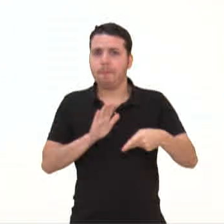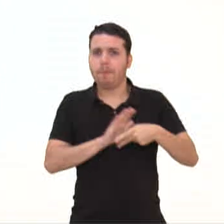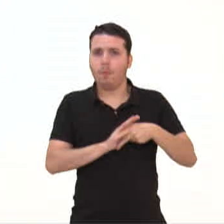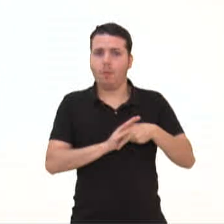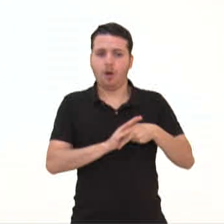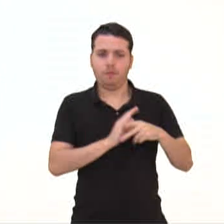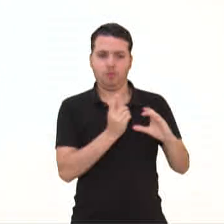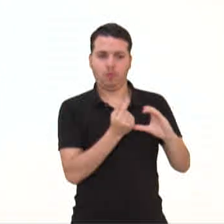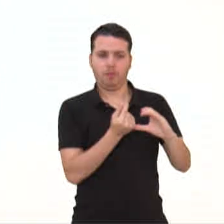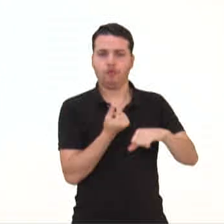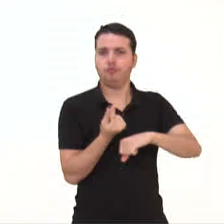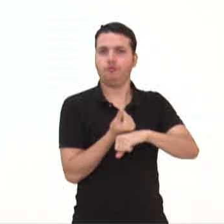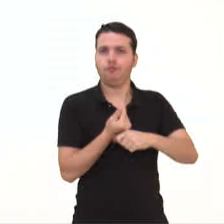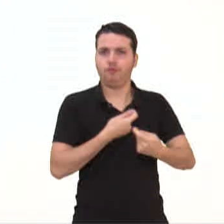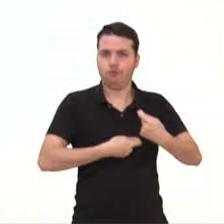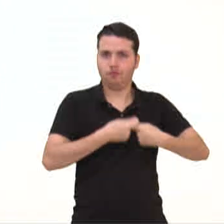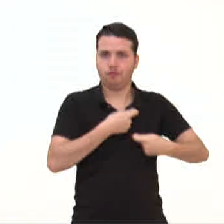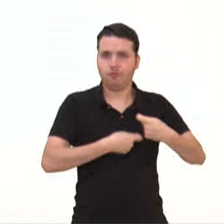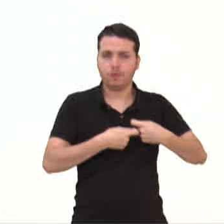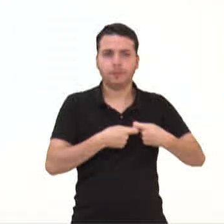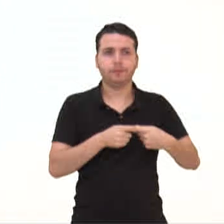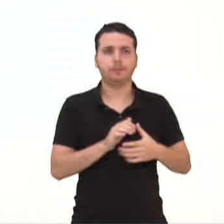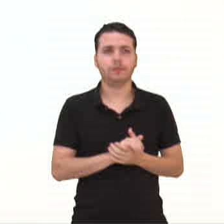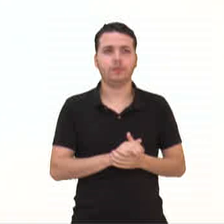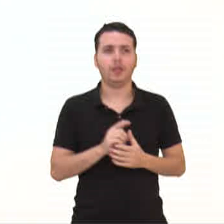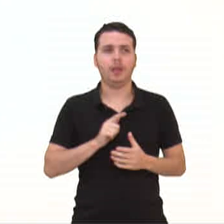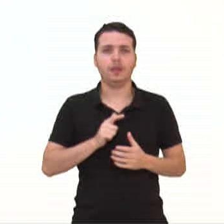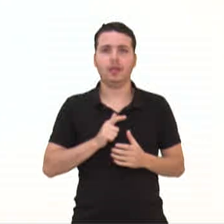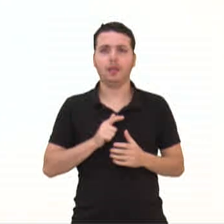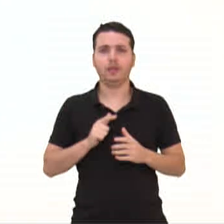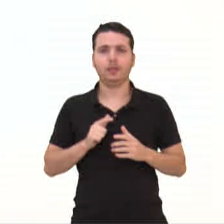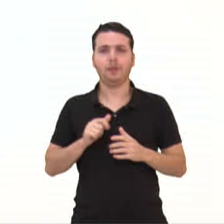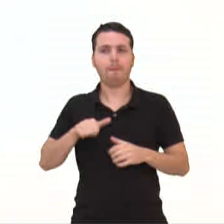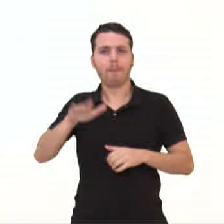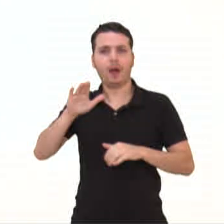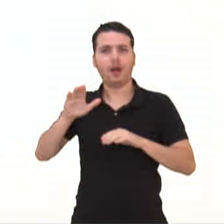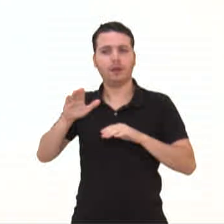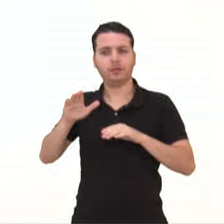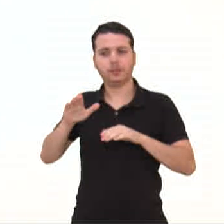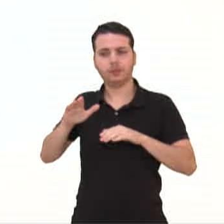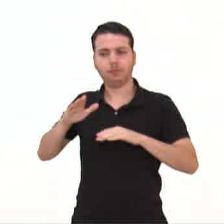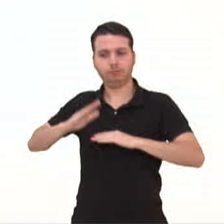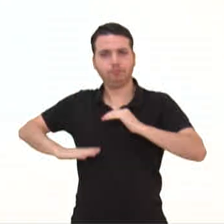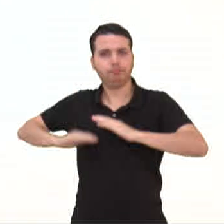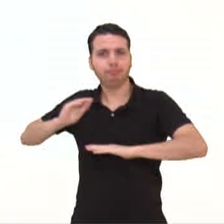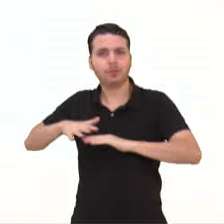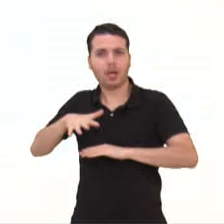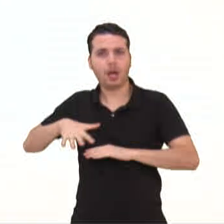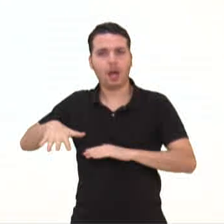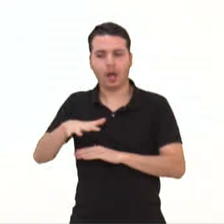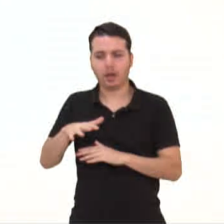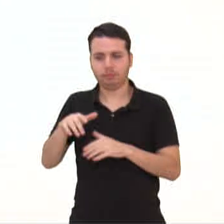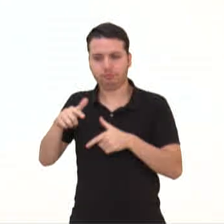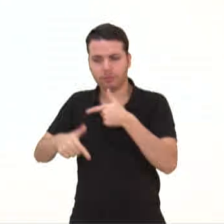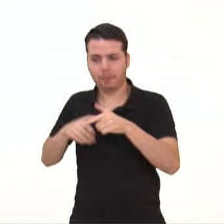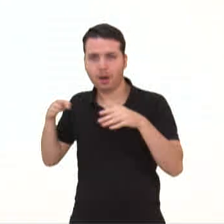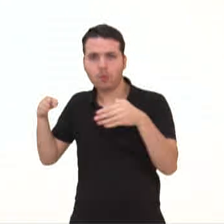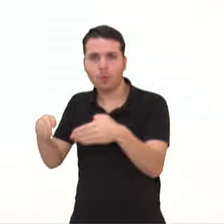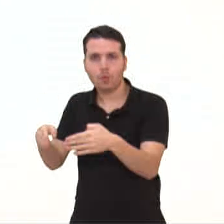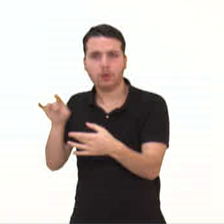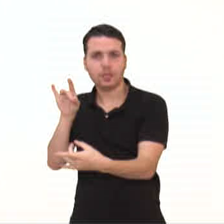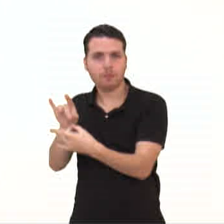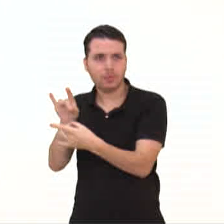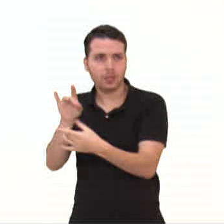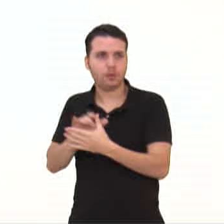financeiro, nós temos a especialização e qualificação da mão de obra, a otimização dos processos produtivos, a